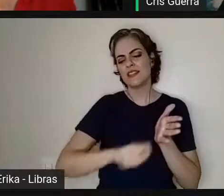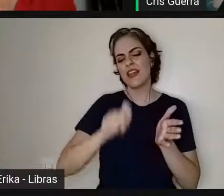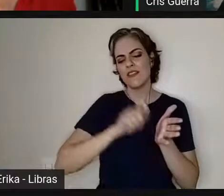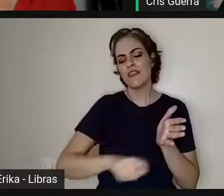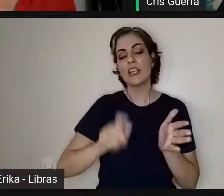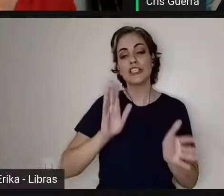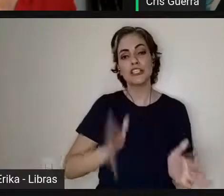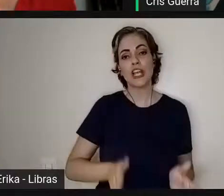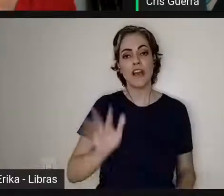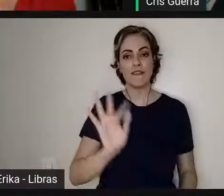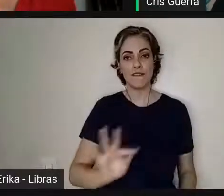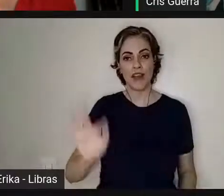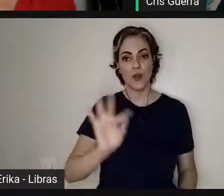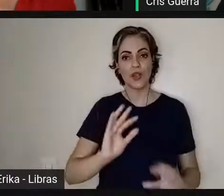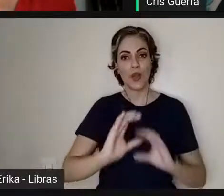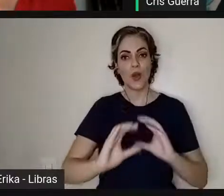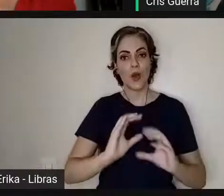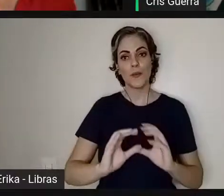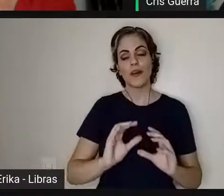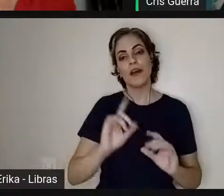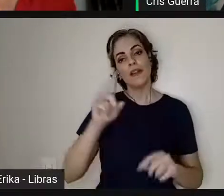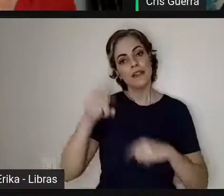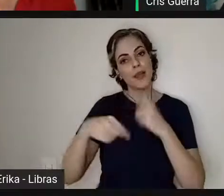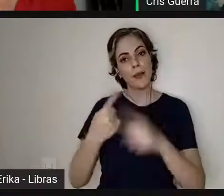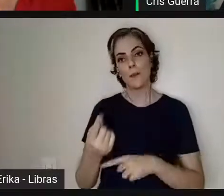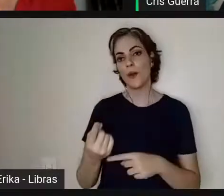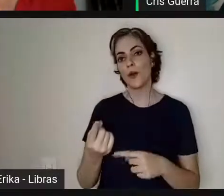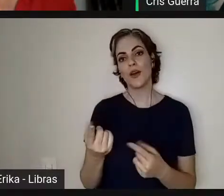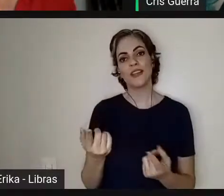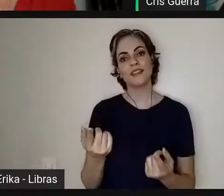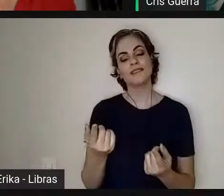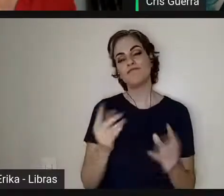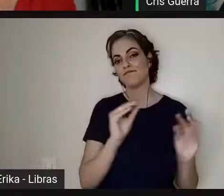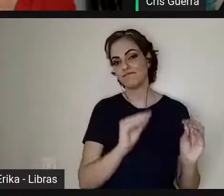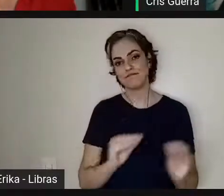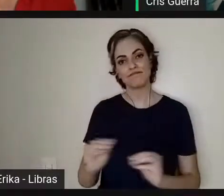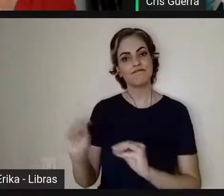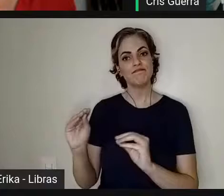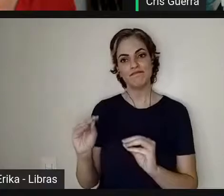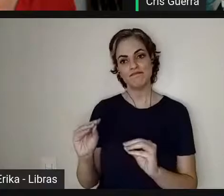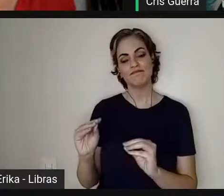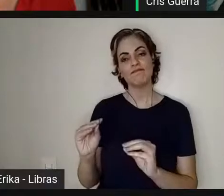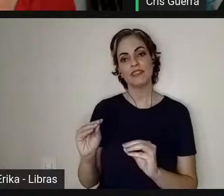faculdade de comunicação, acabei naturalmente na faculdade de comunicação, fui fazer